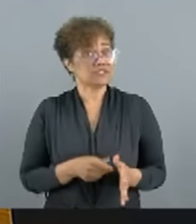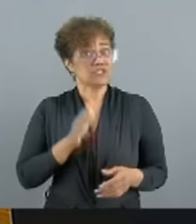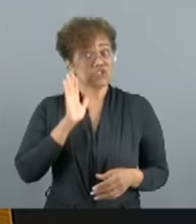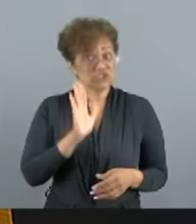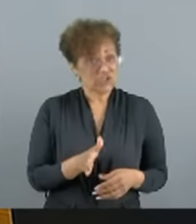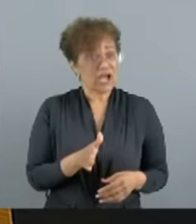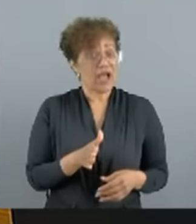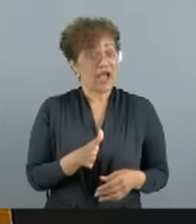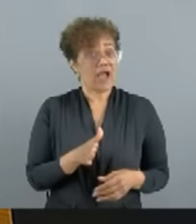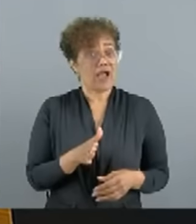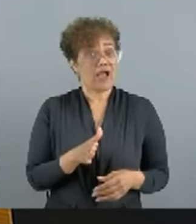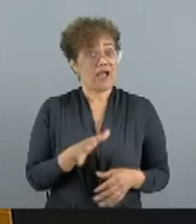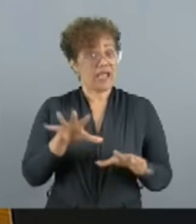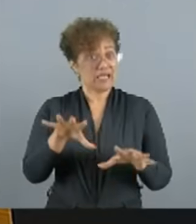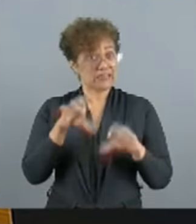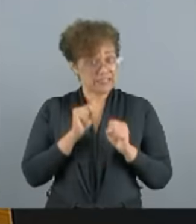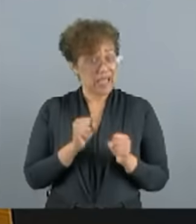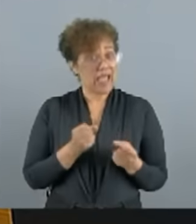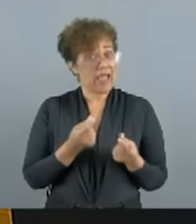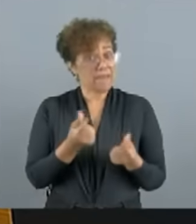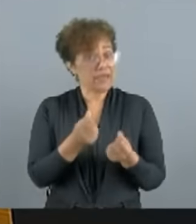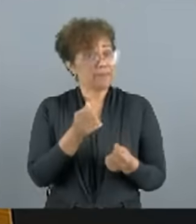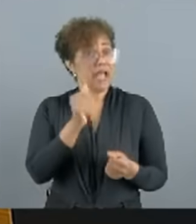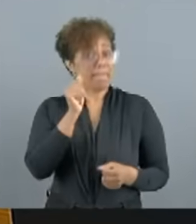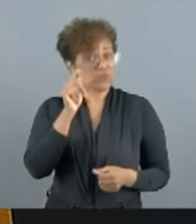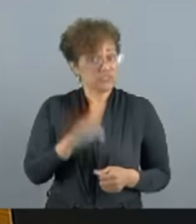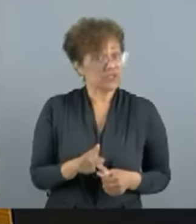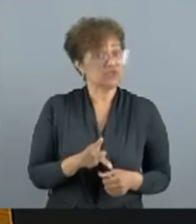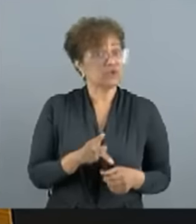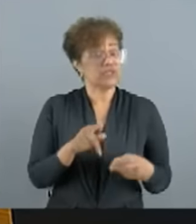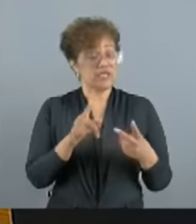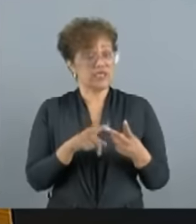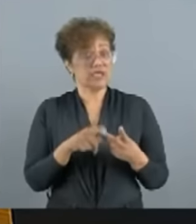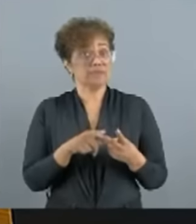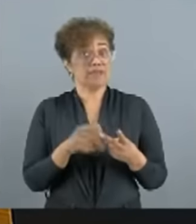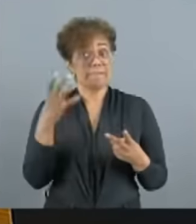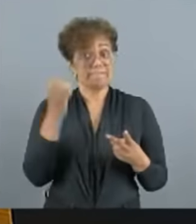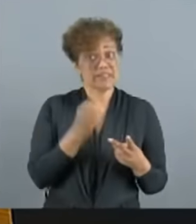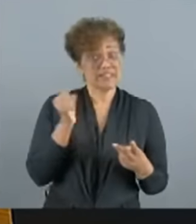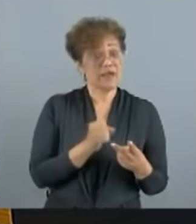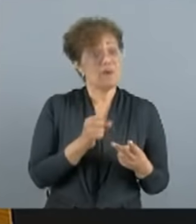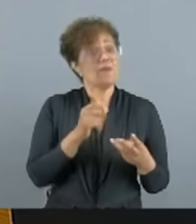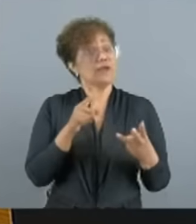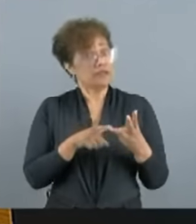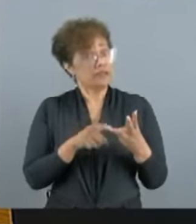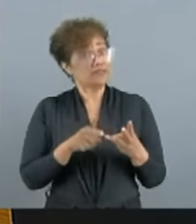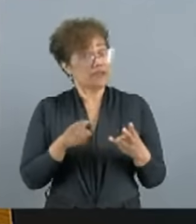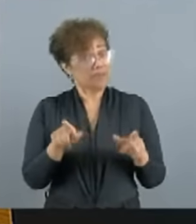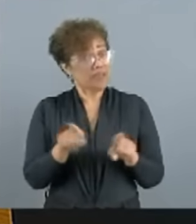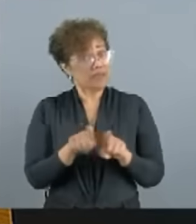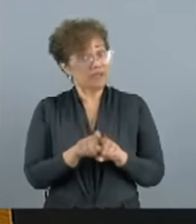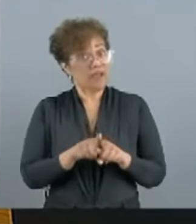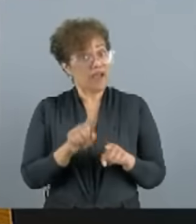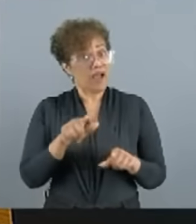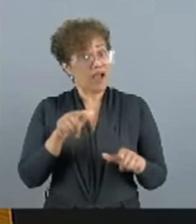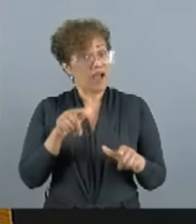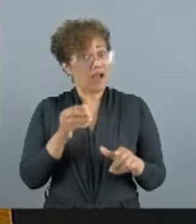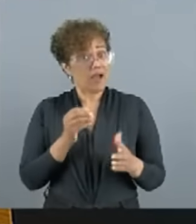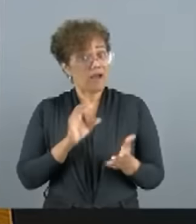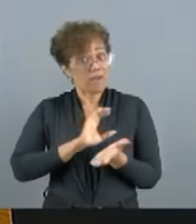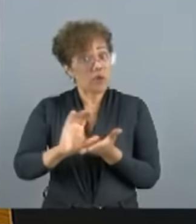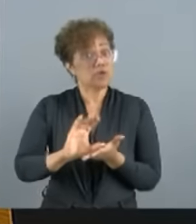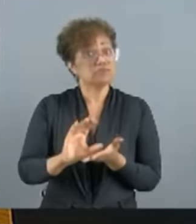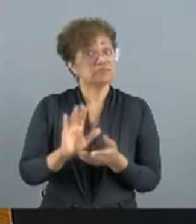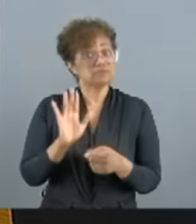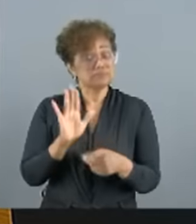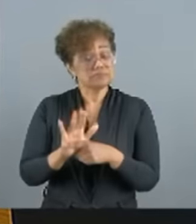já recebem a aposentadoria, os que têm direito à pensão, mas os que estão contribuindo para ter daqui a pouco.